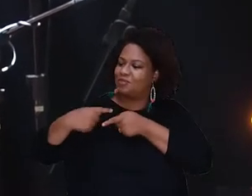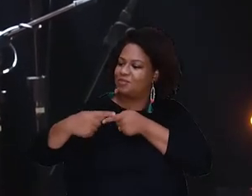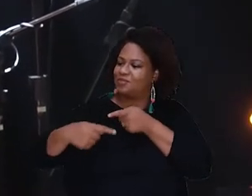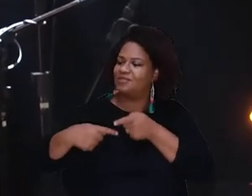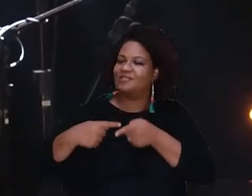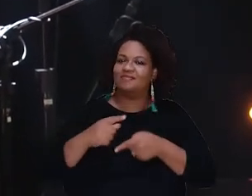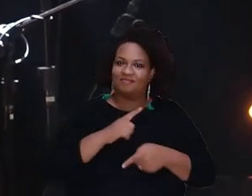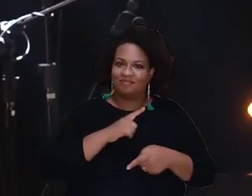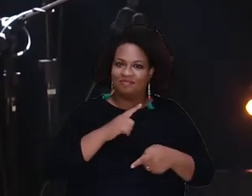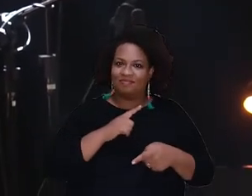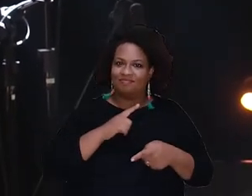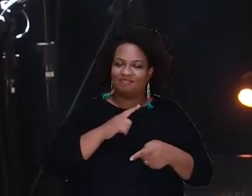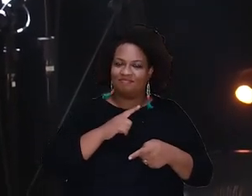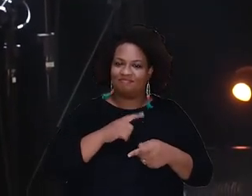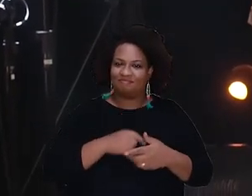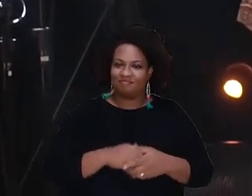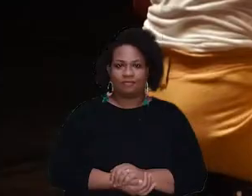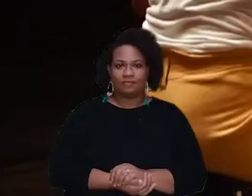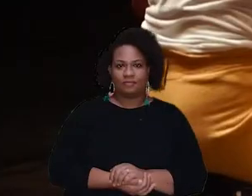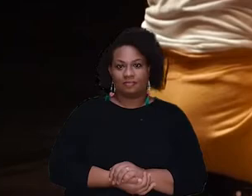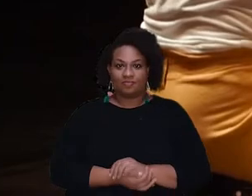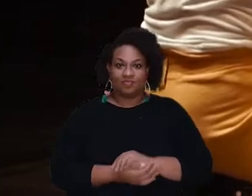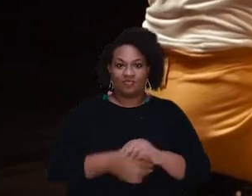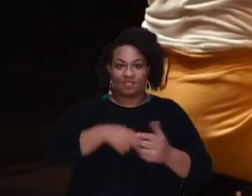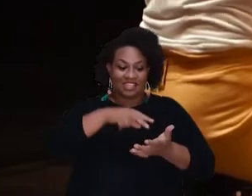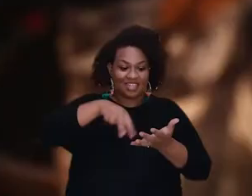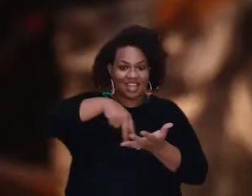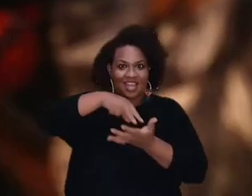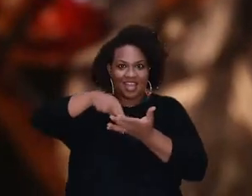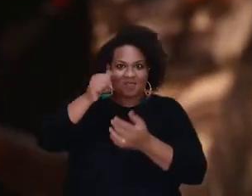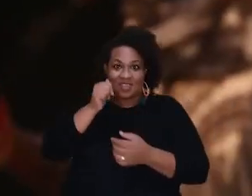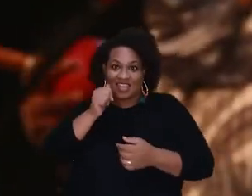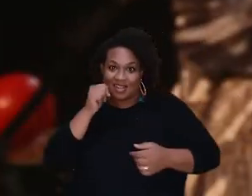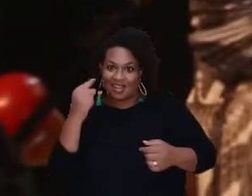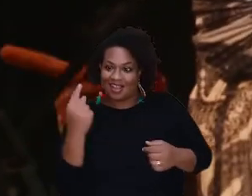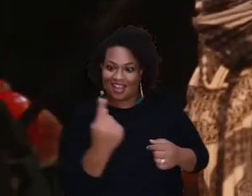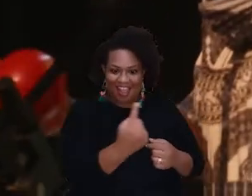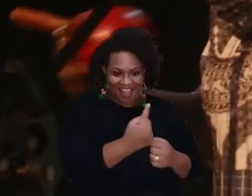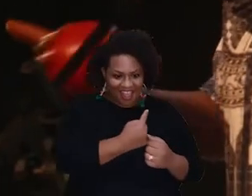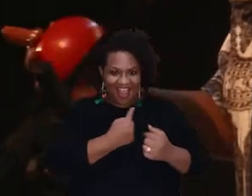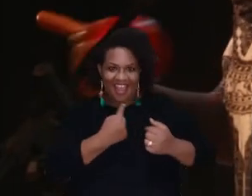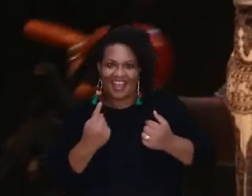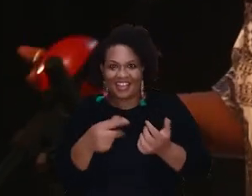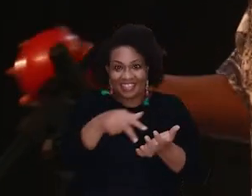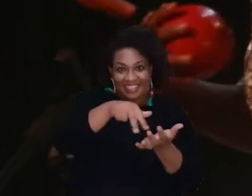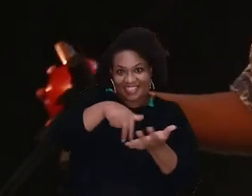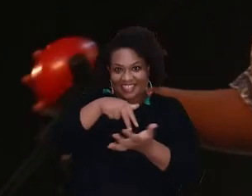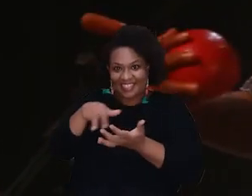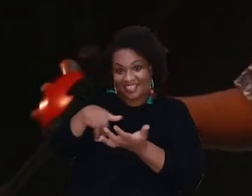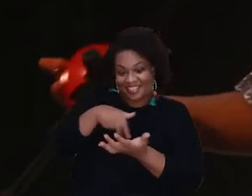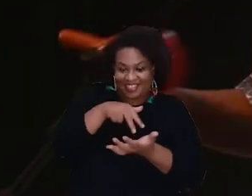mundo nas costas. Um, dois, três. Balance, dance, giro, menina,